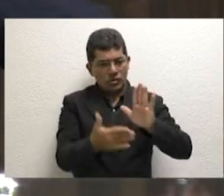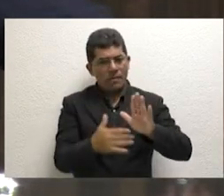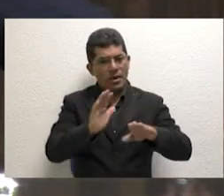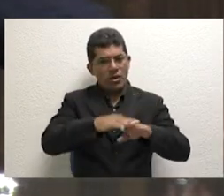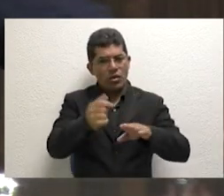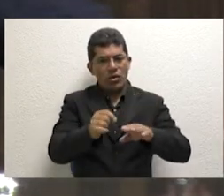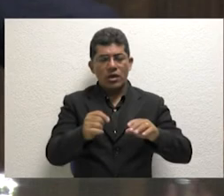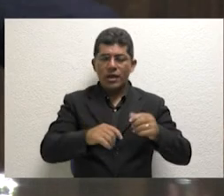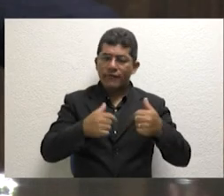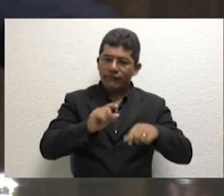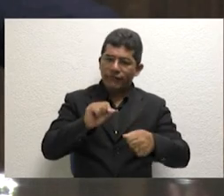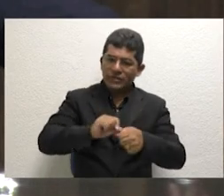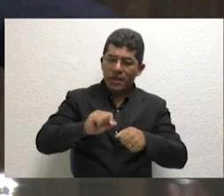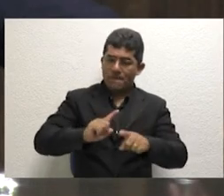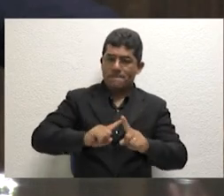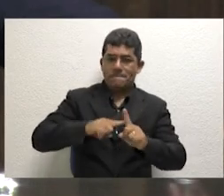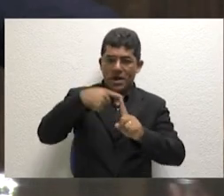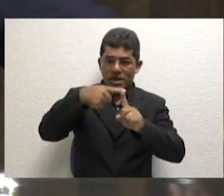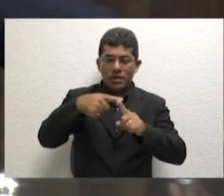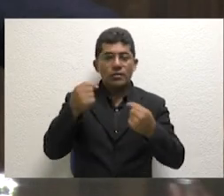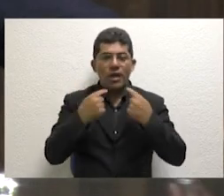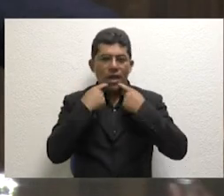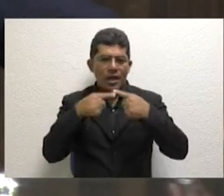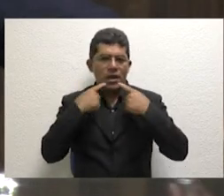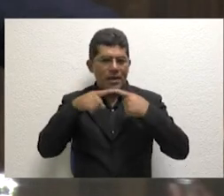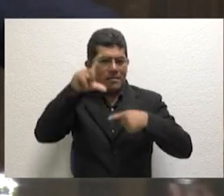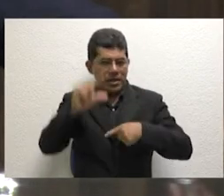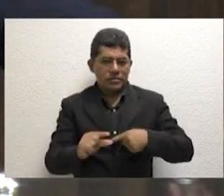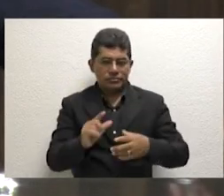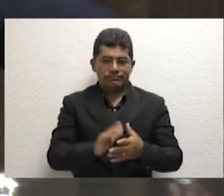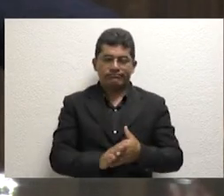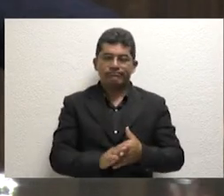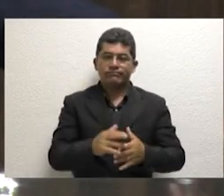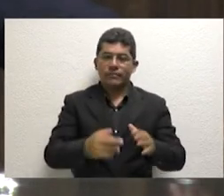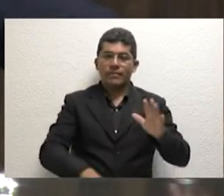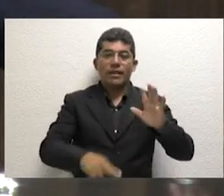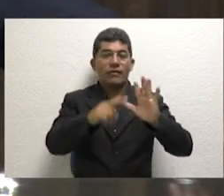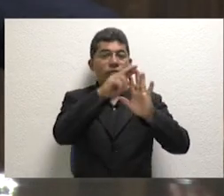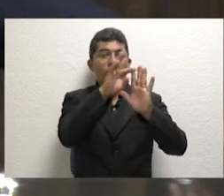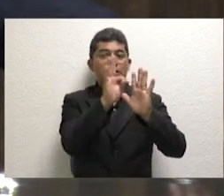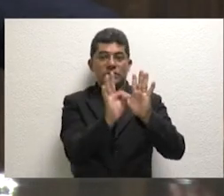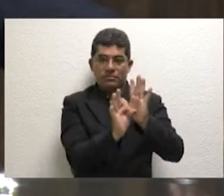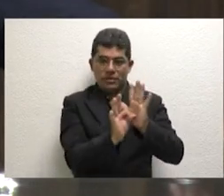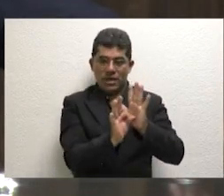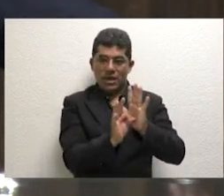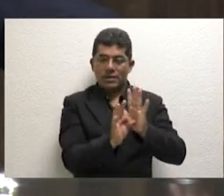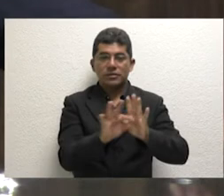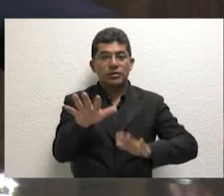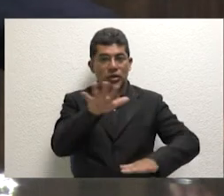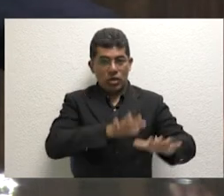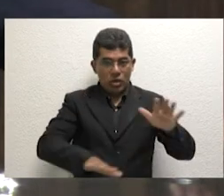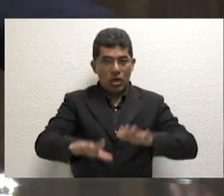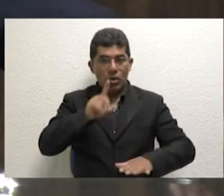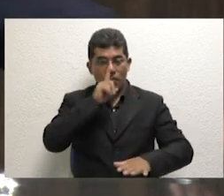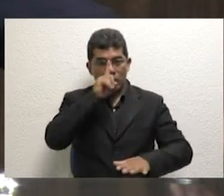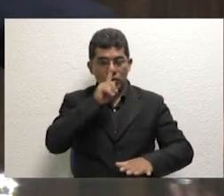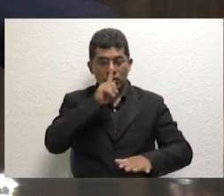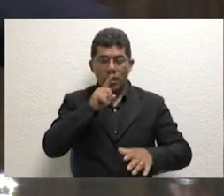reclamões tá bom a reforma tributária é um risco é um risco se nós não nos posicionamos